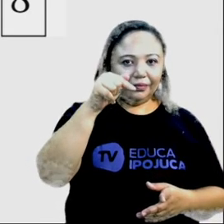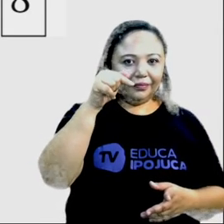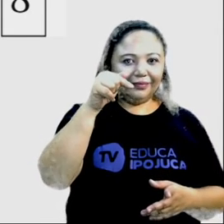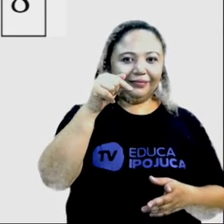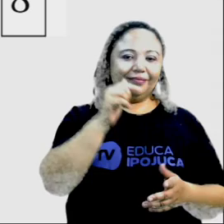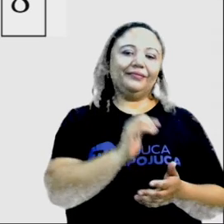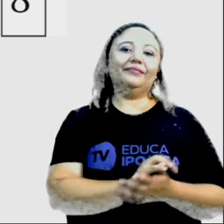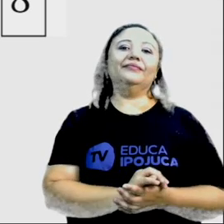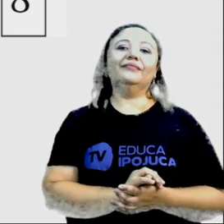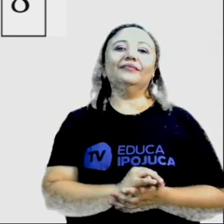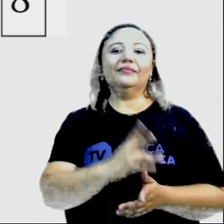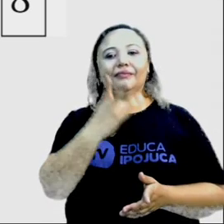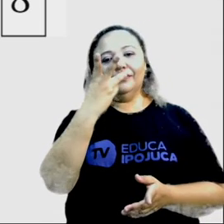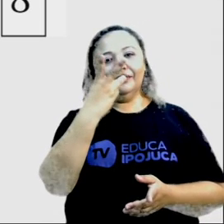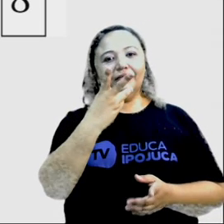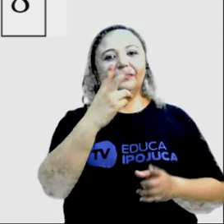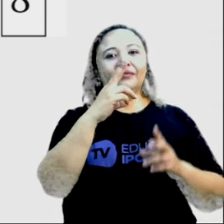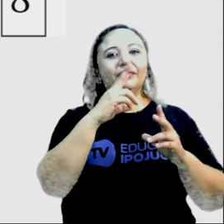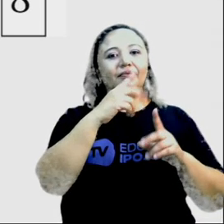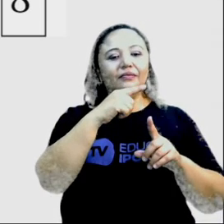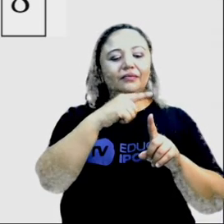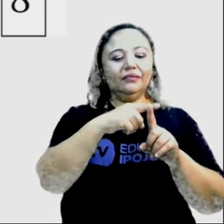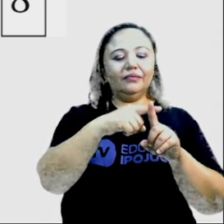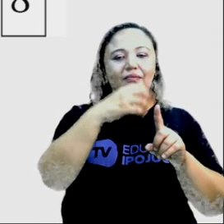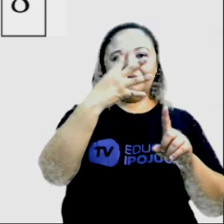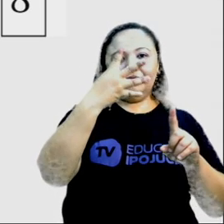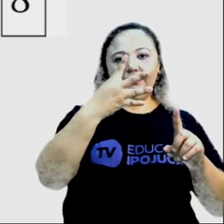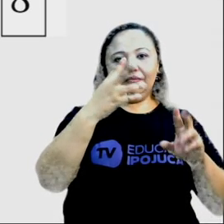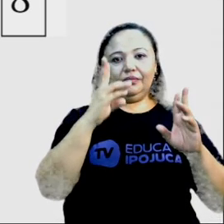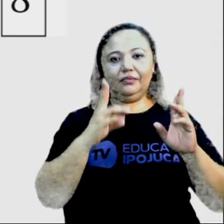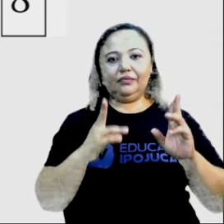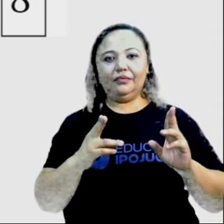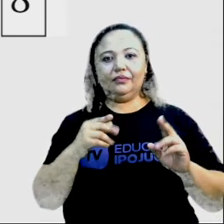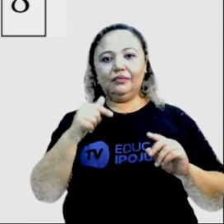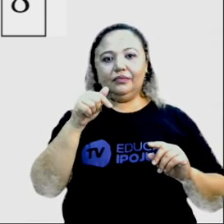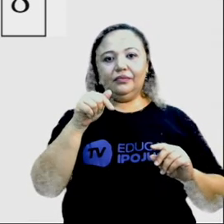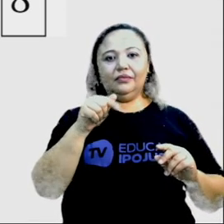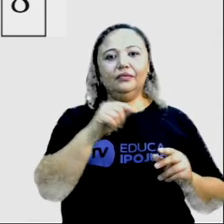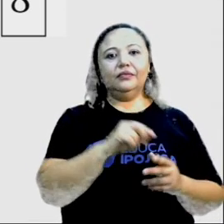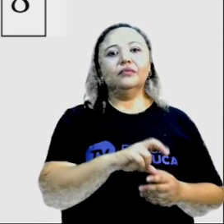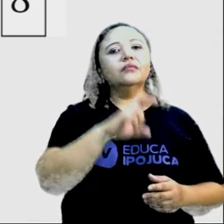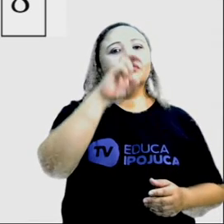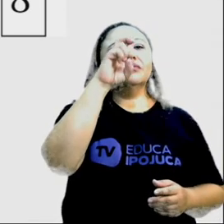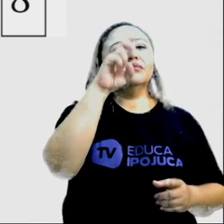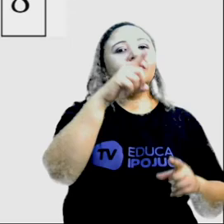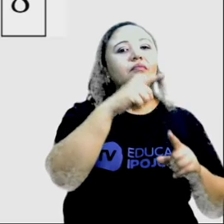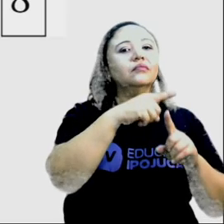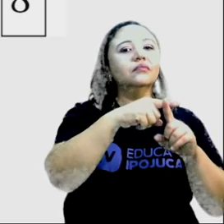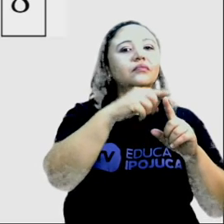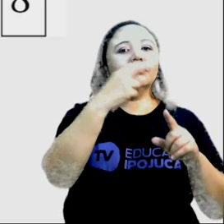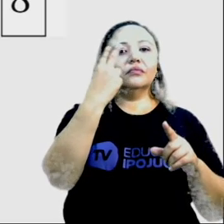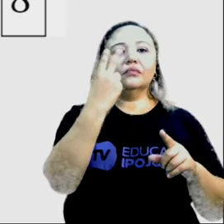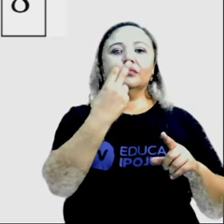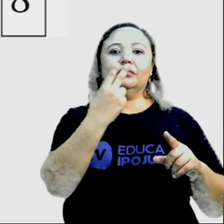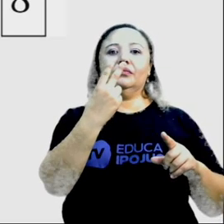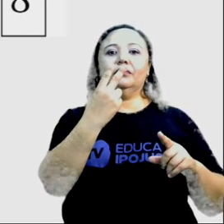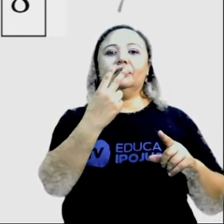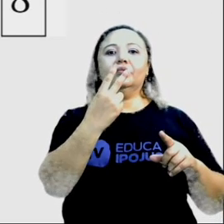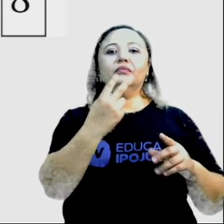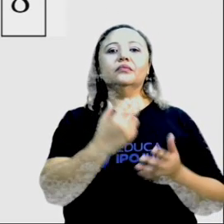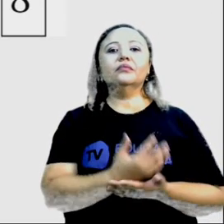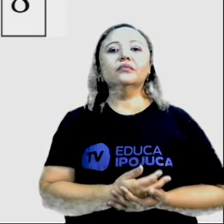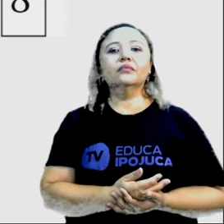7. 3 com mais 4 é igual a 7. E 5 com mais 2? Quanto será?